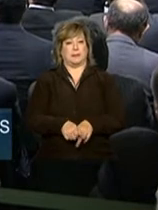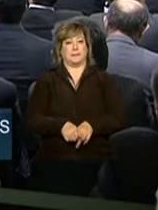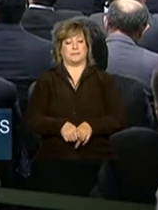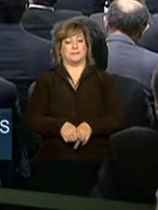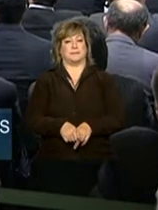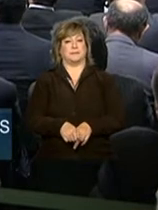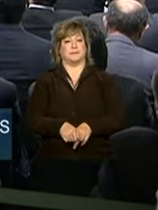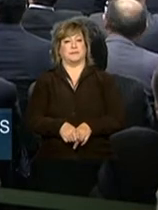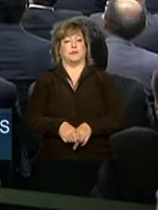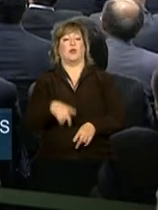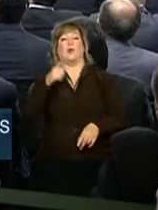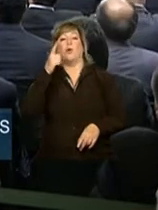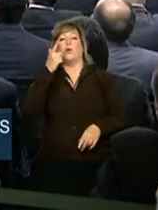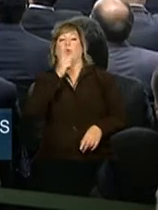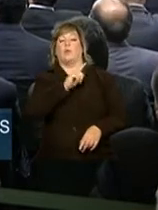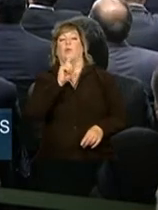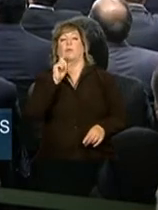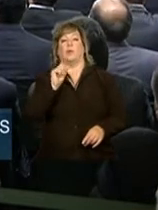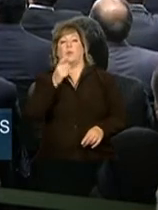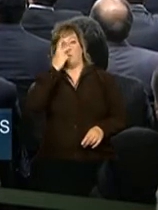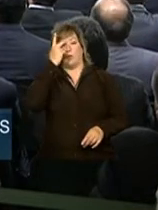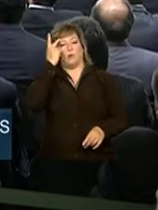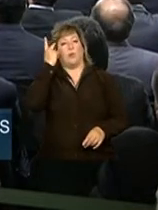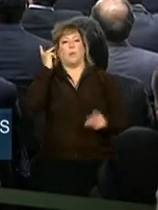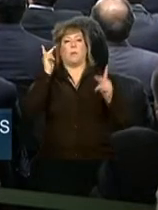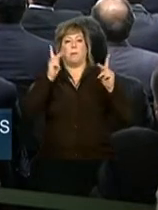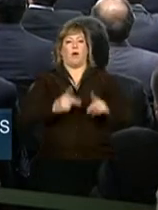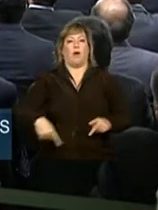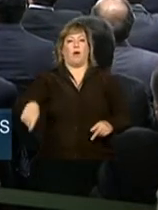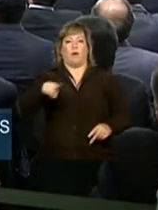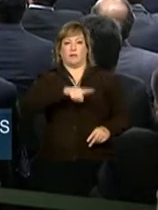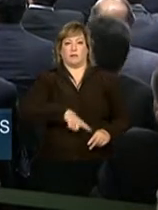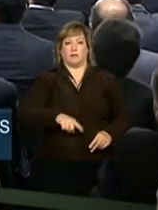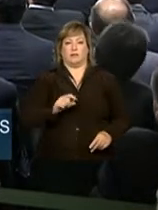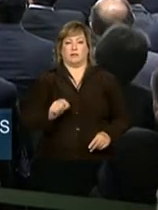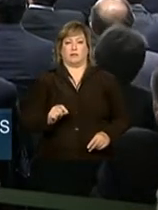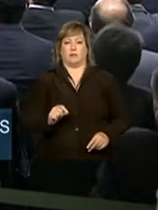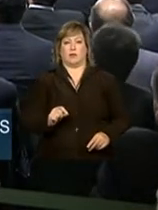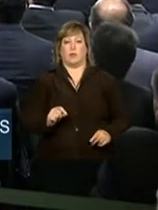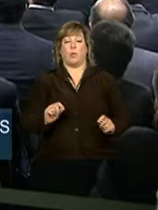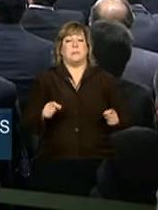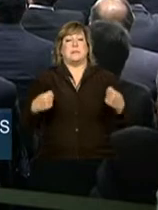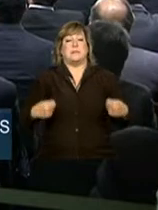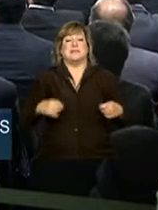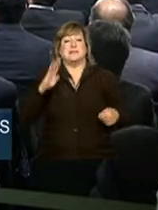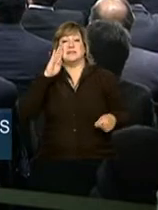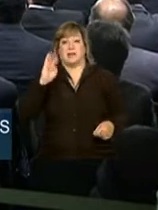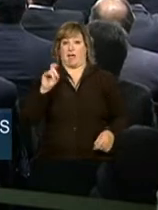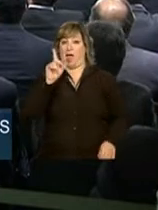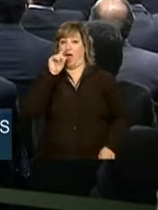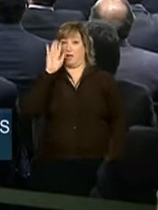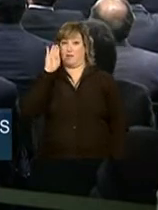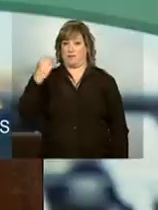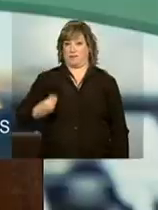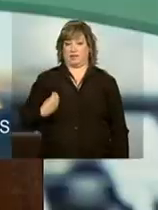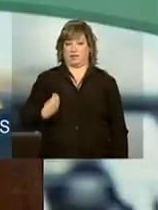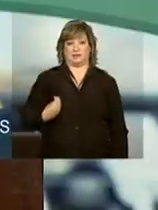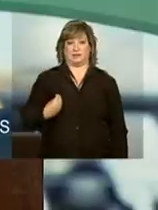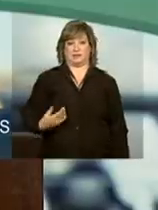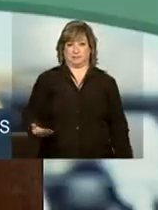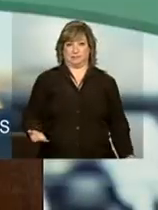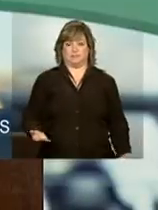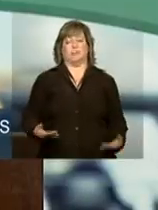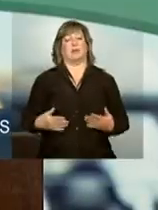inclusive, do acesso da nossa população àquilo que é essencial para a vida, que é a água. Por